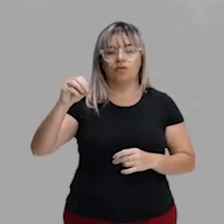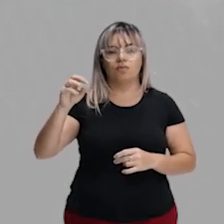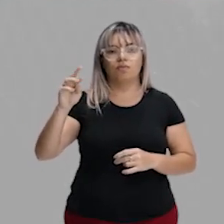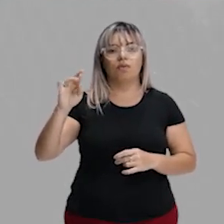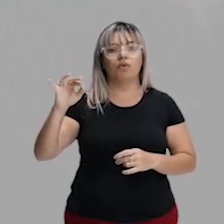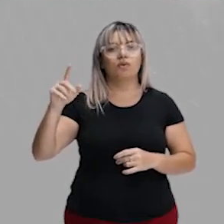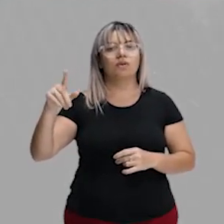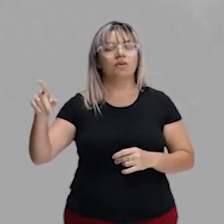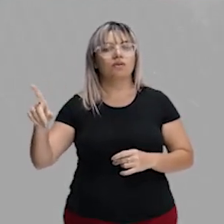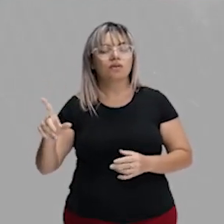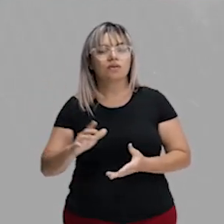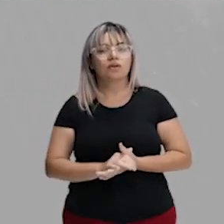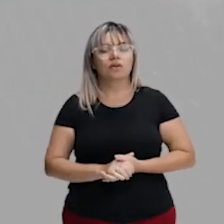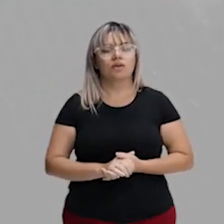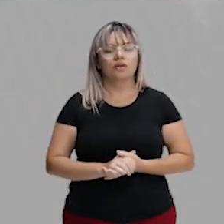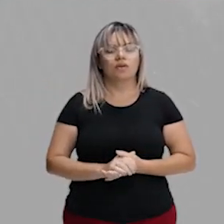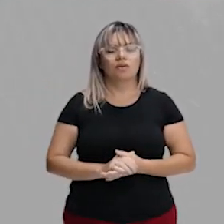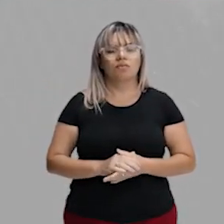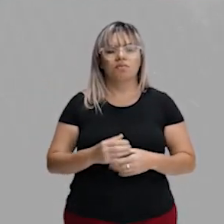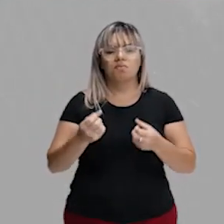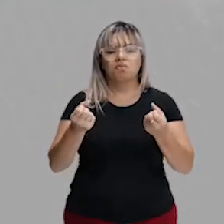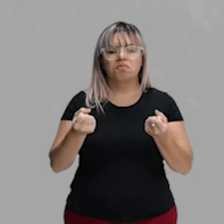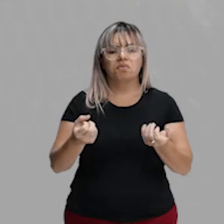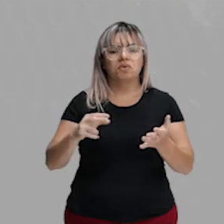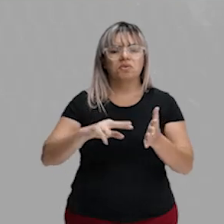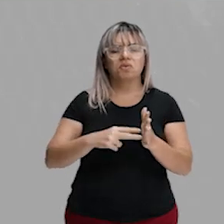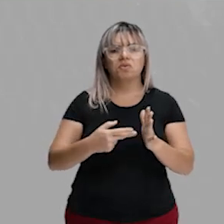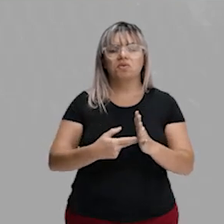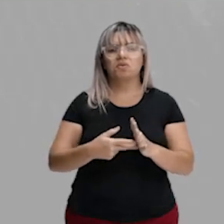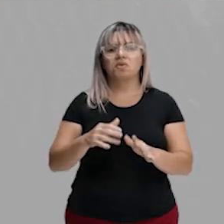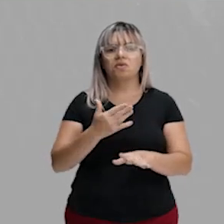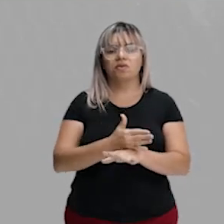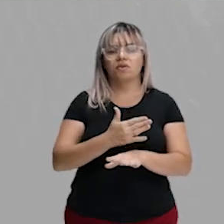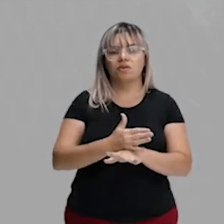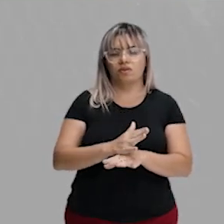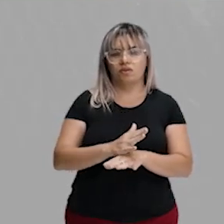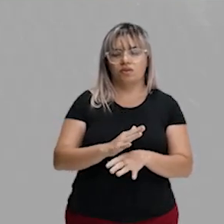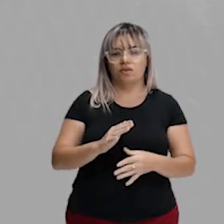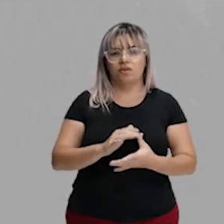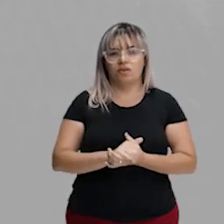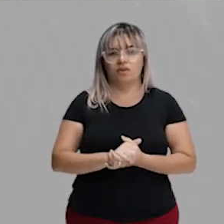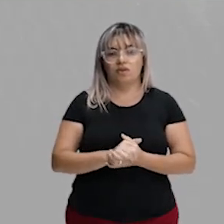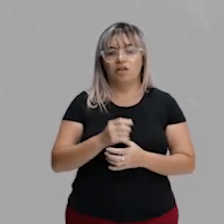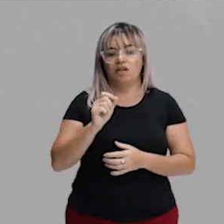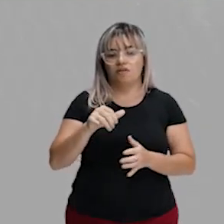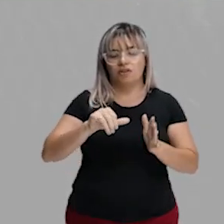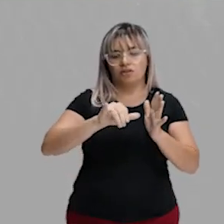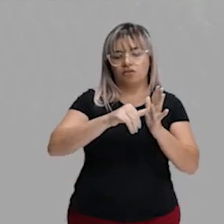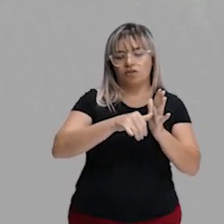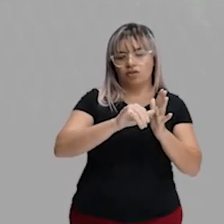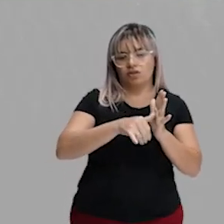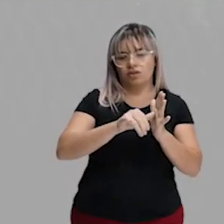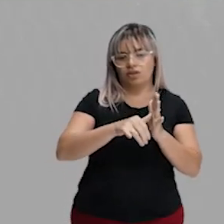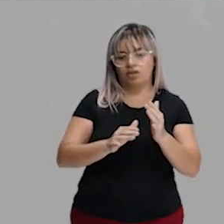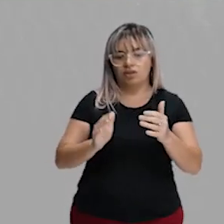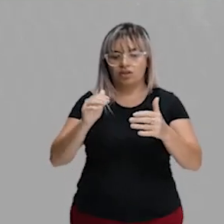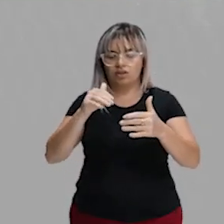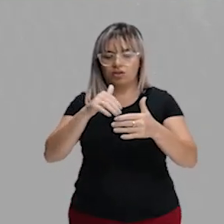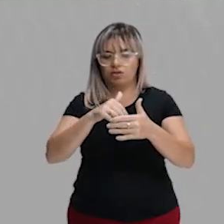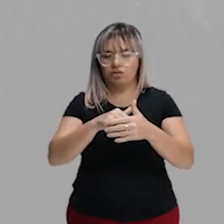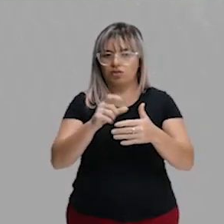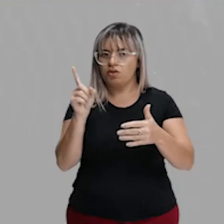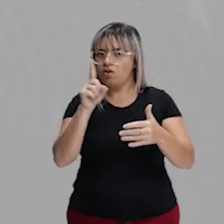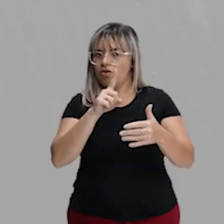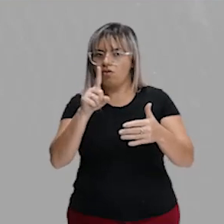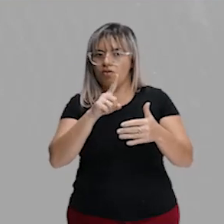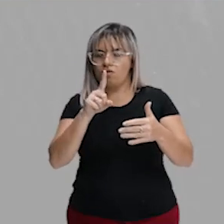na prática? Ele vai ser um gerador que internamente ele não vai dissipar a energia. Certo? Toda a energia